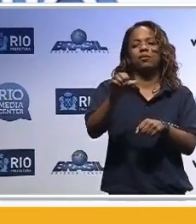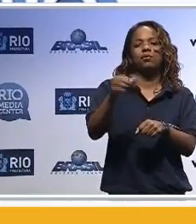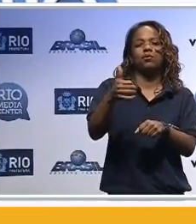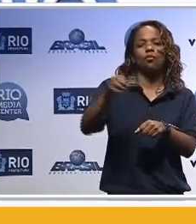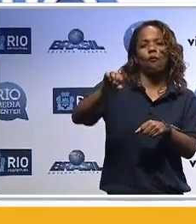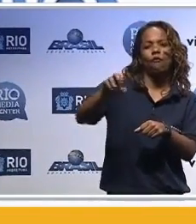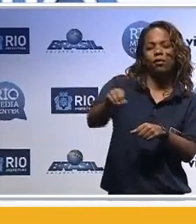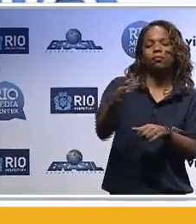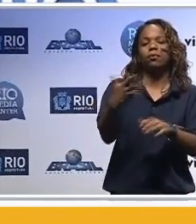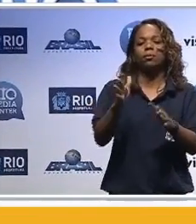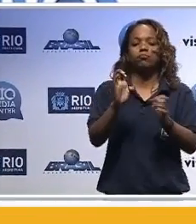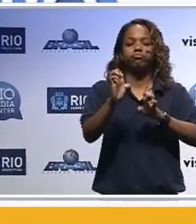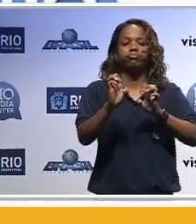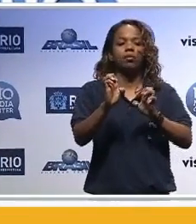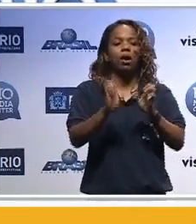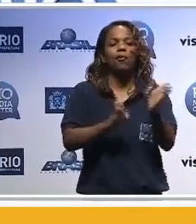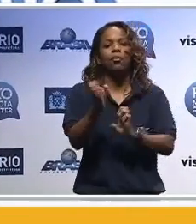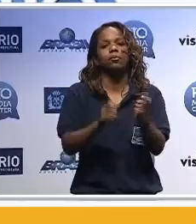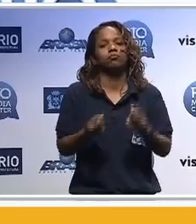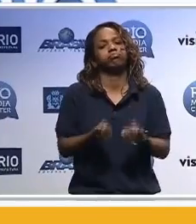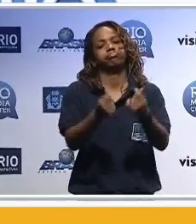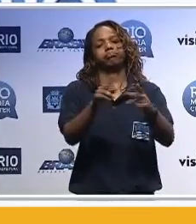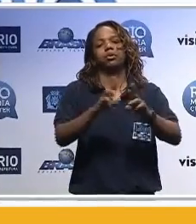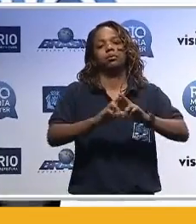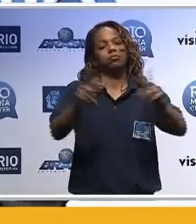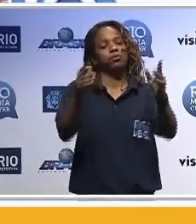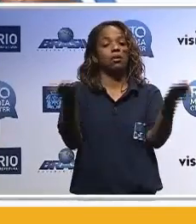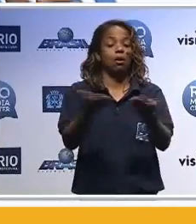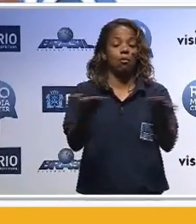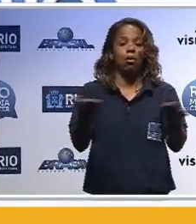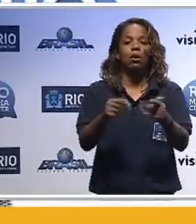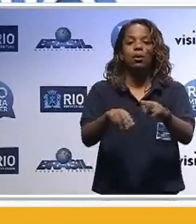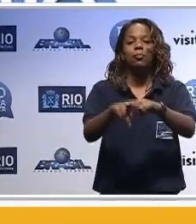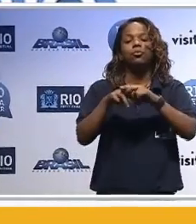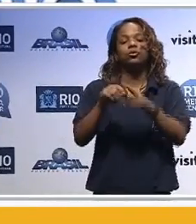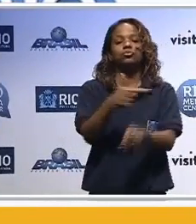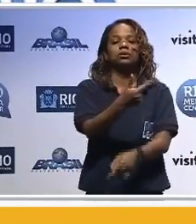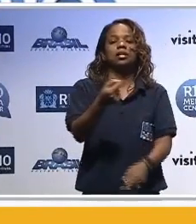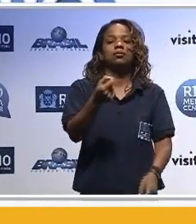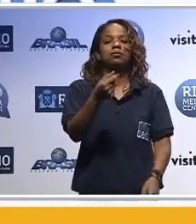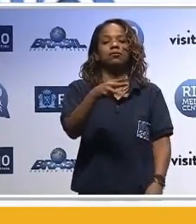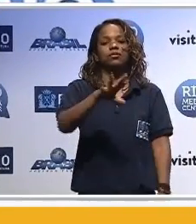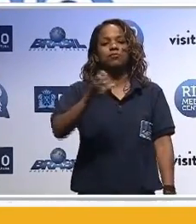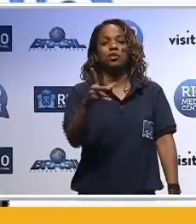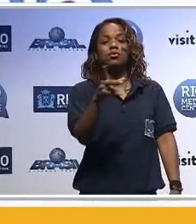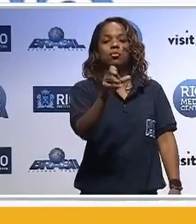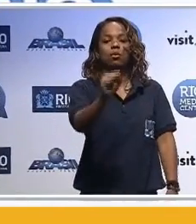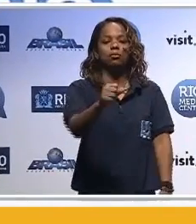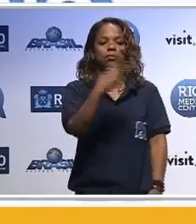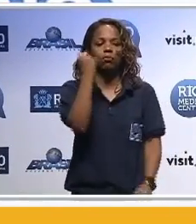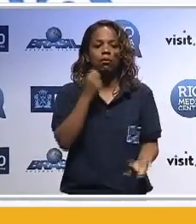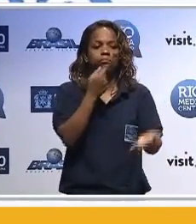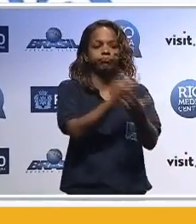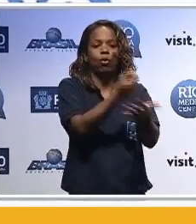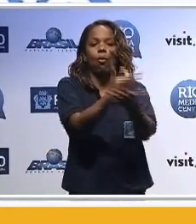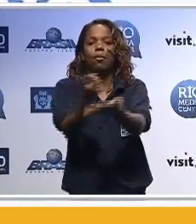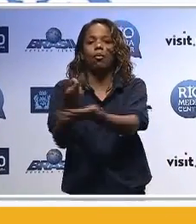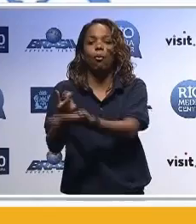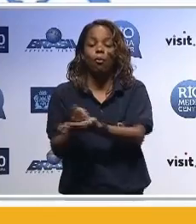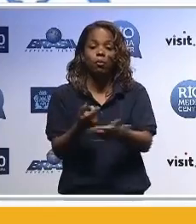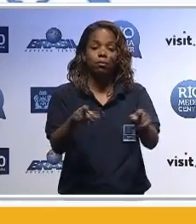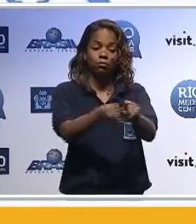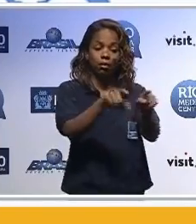economia. Então, o movimento que nós estamos fazendo é de um país de 220 milhões de consumidores, habitantes e